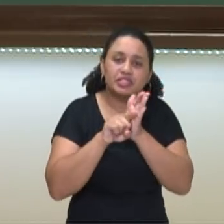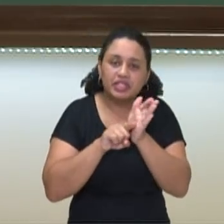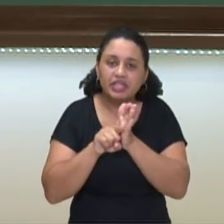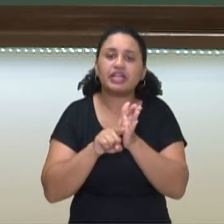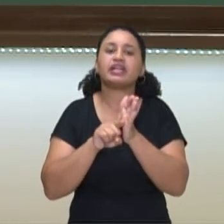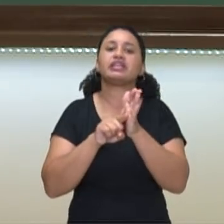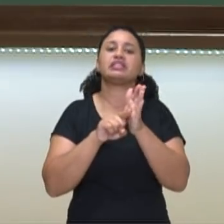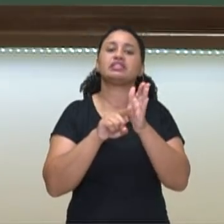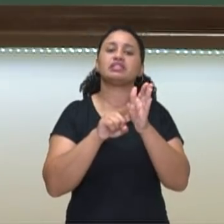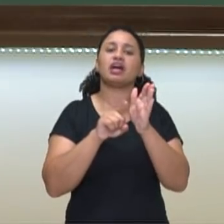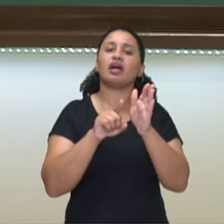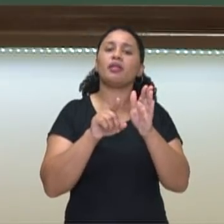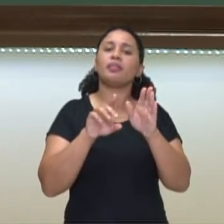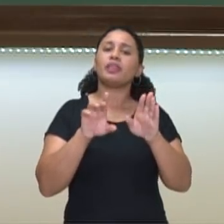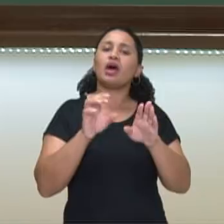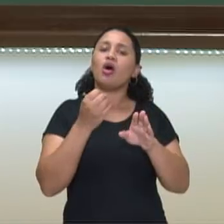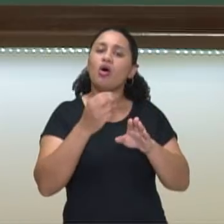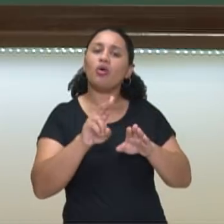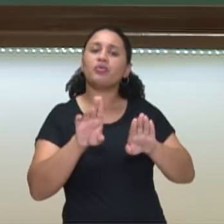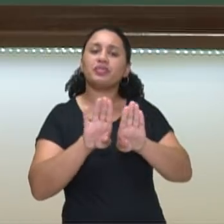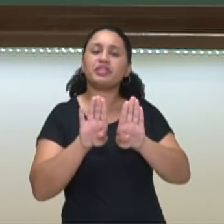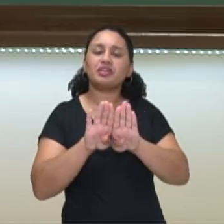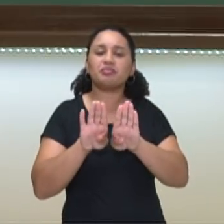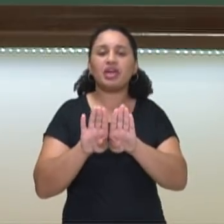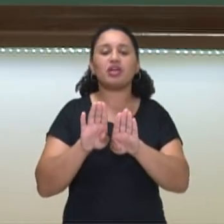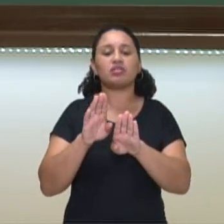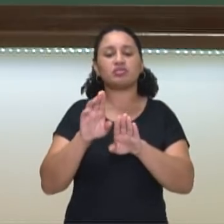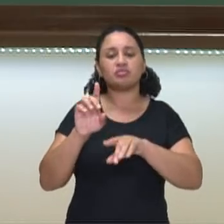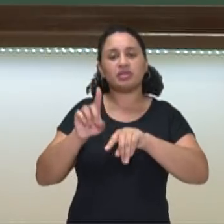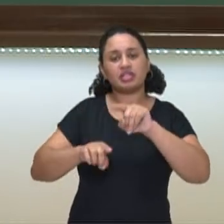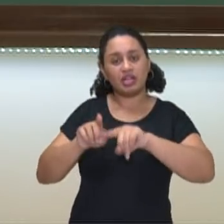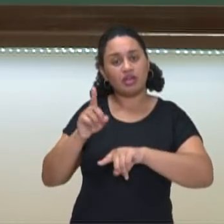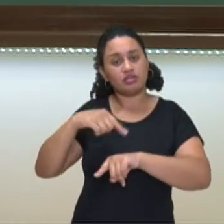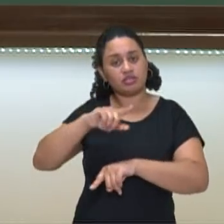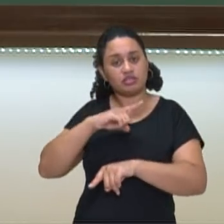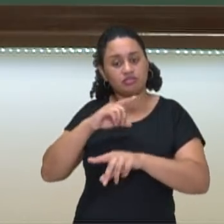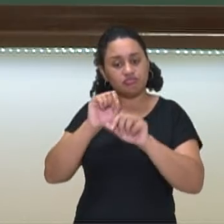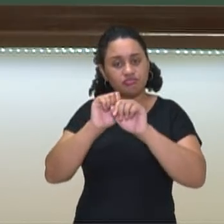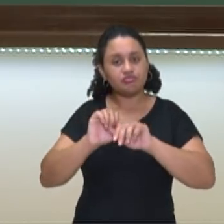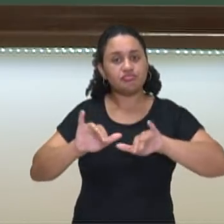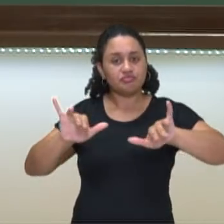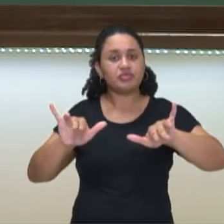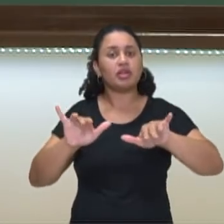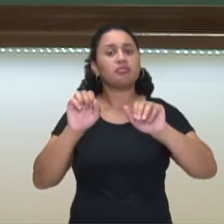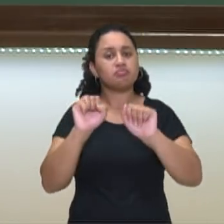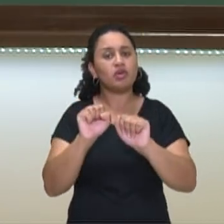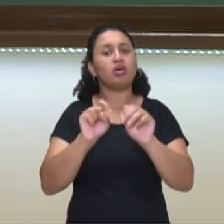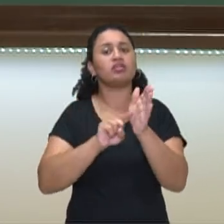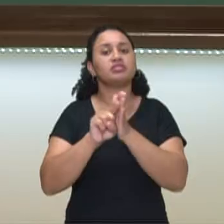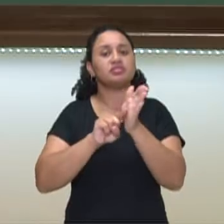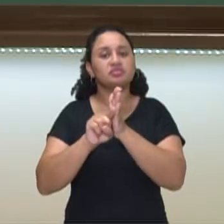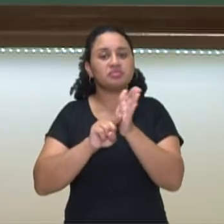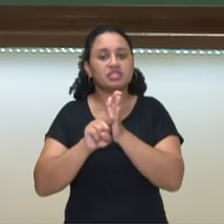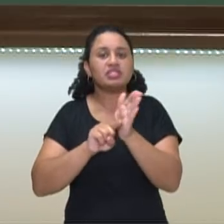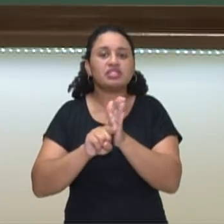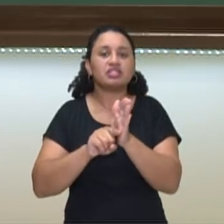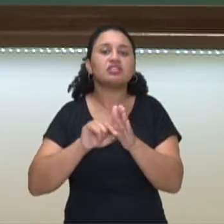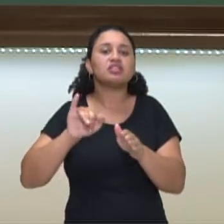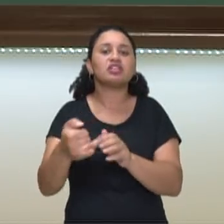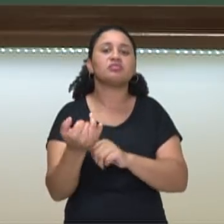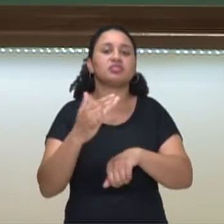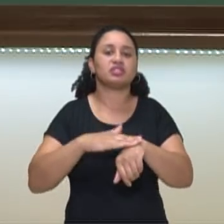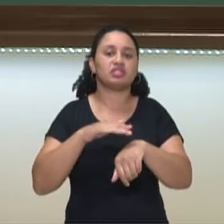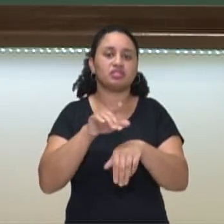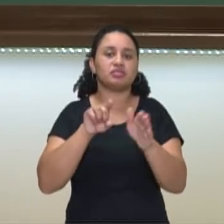Google Classroom ou mesmo no nosso material disponível, você pode fazer essa pesquisa, aproveitar o tempo para essa